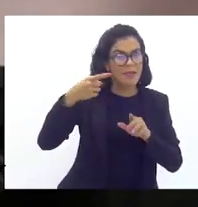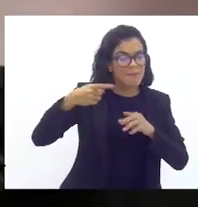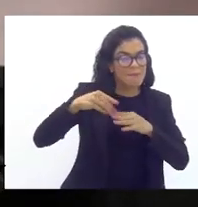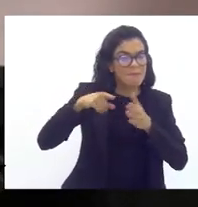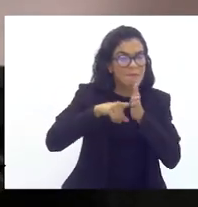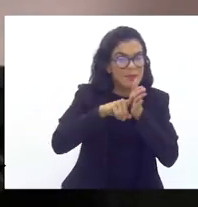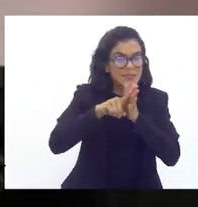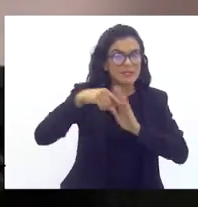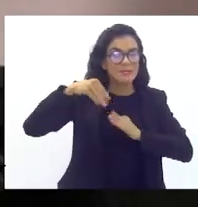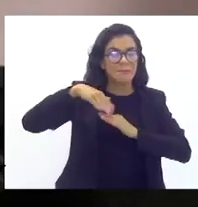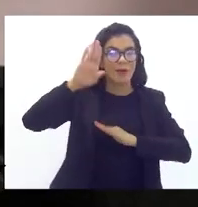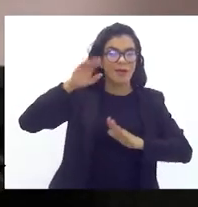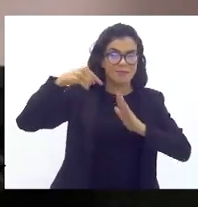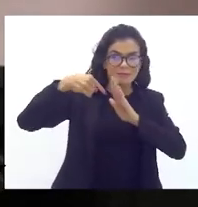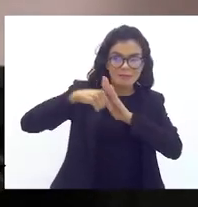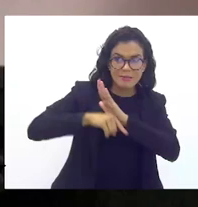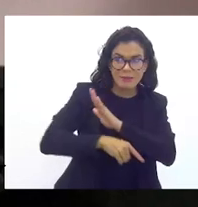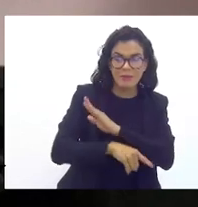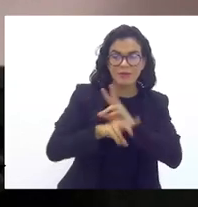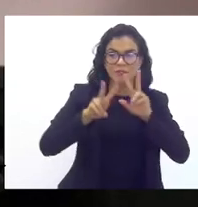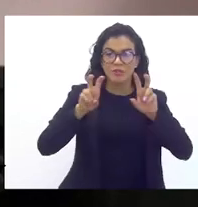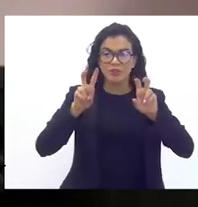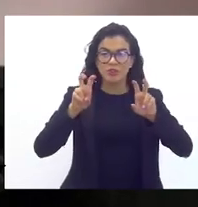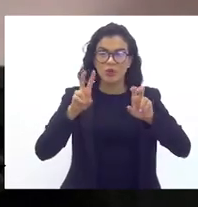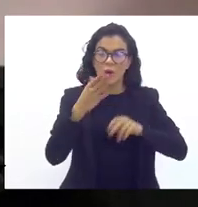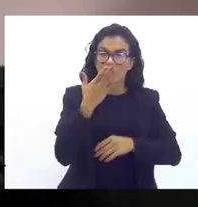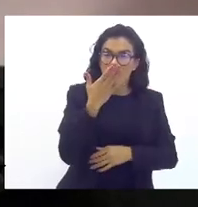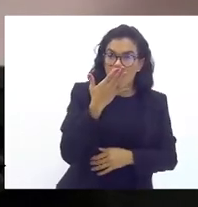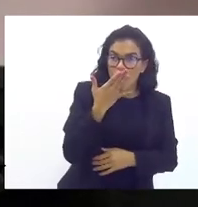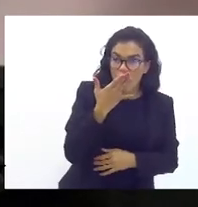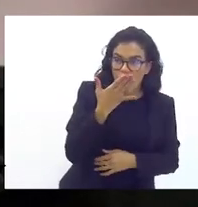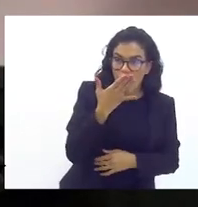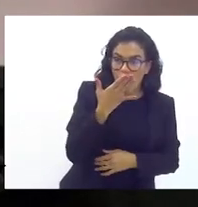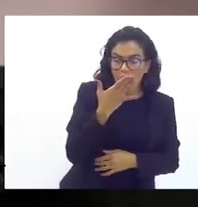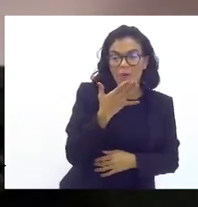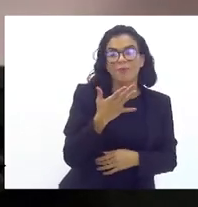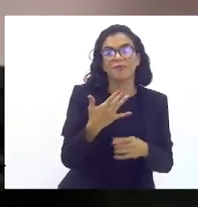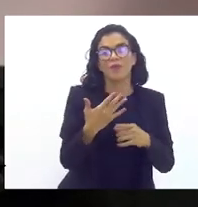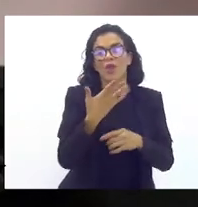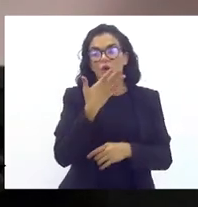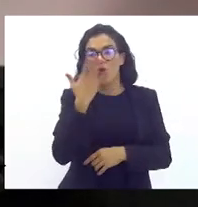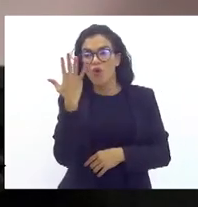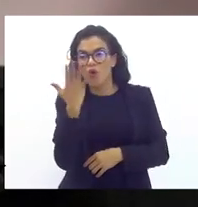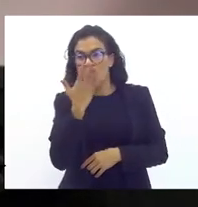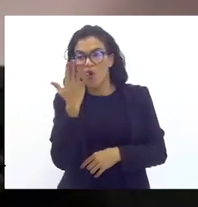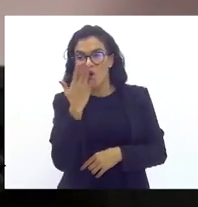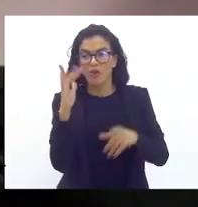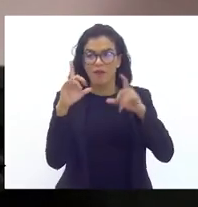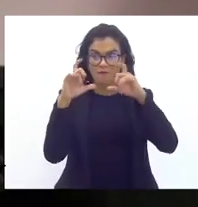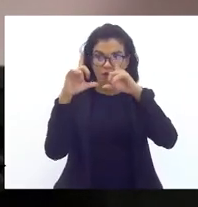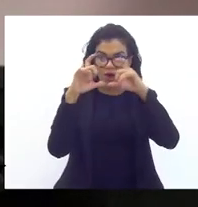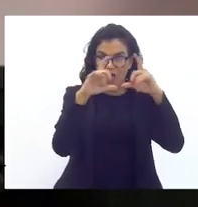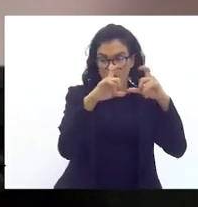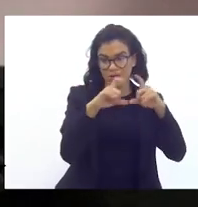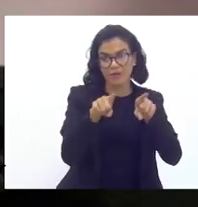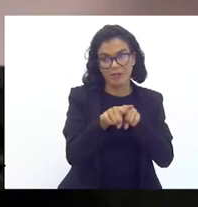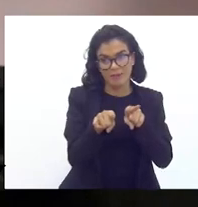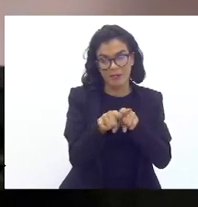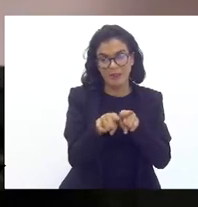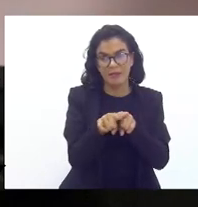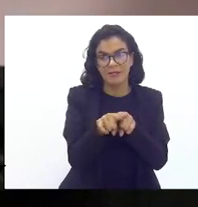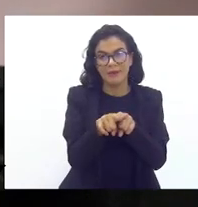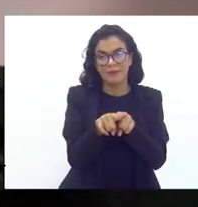aprofundada em relação a esses objetos técnico principalmente porque o poder de polícia já é uma coisa